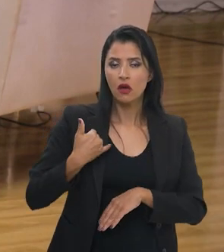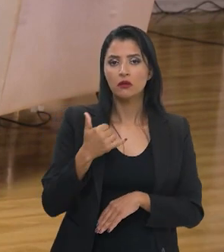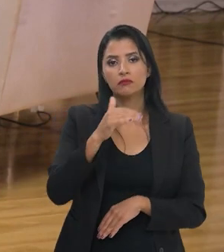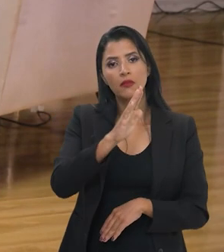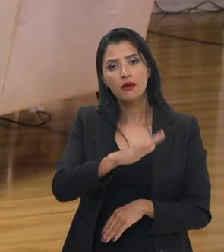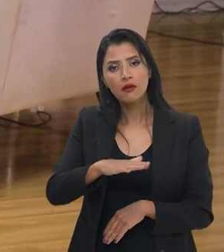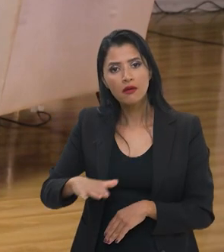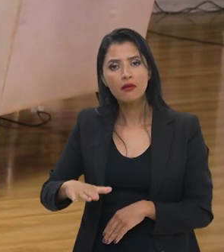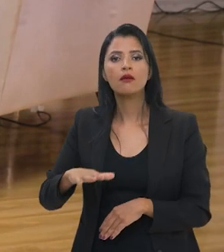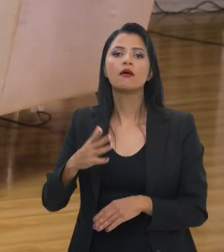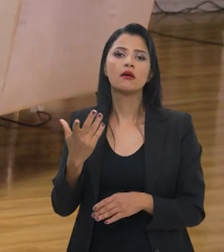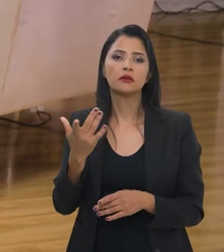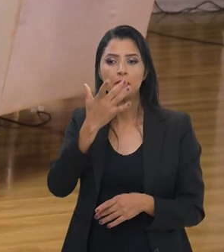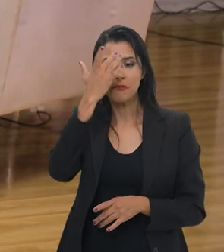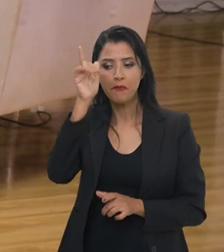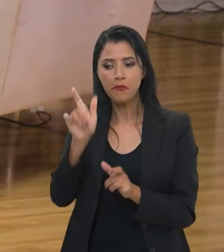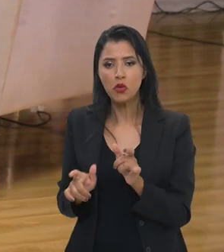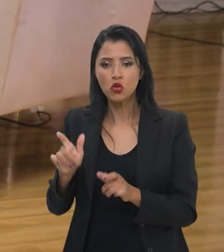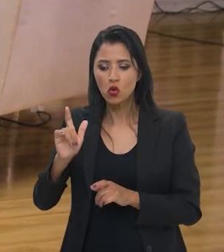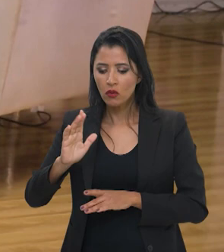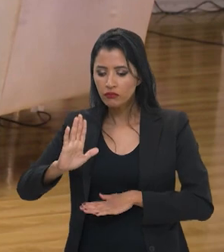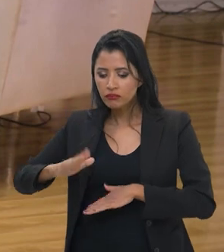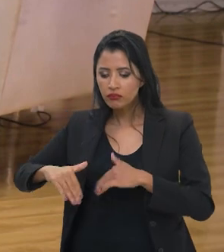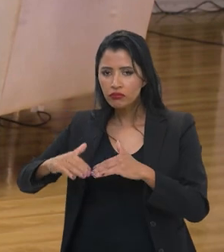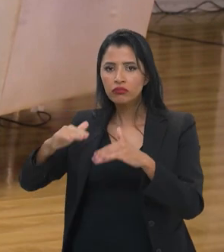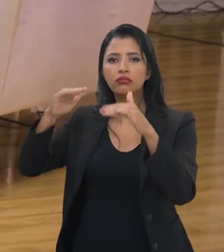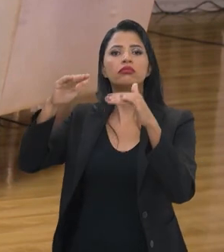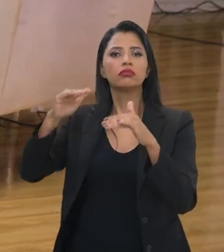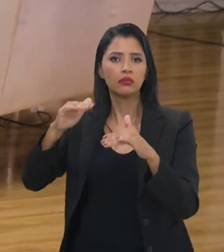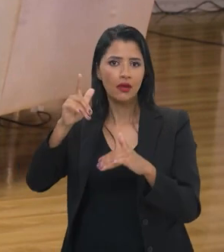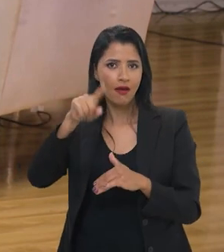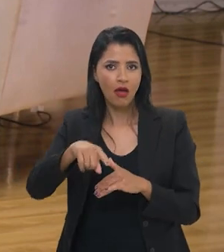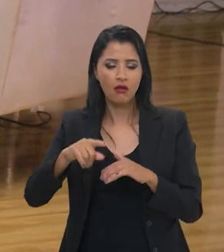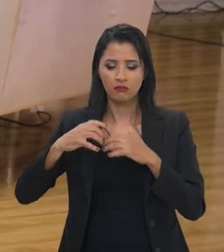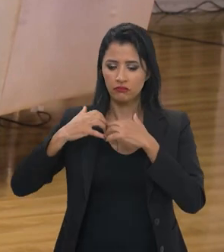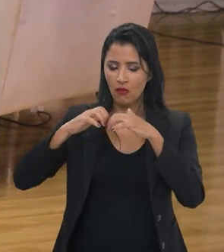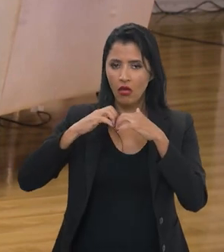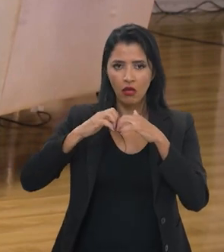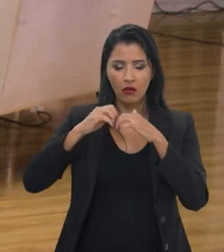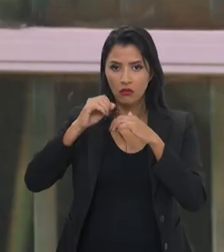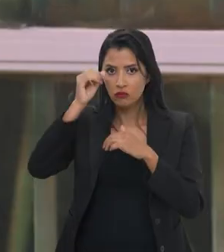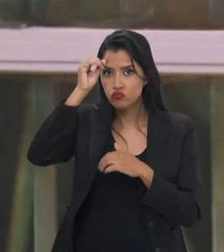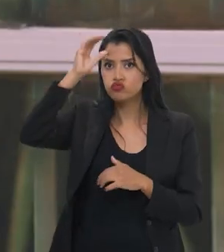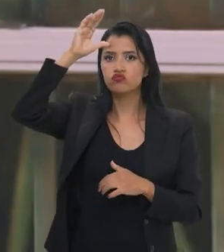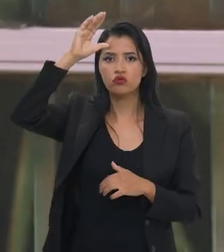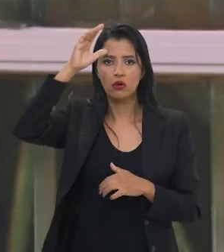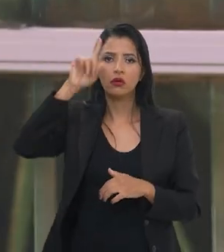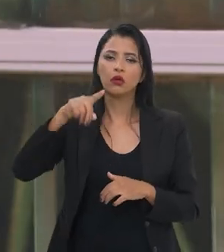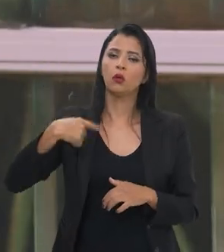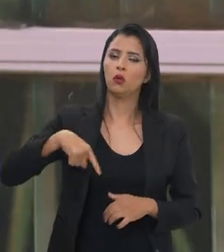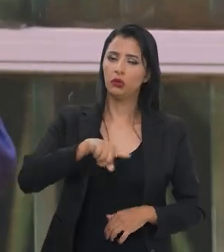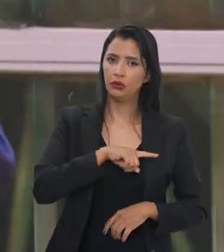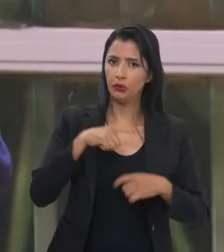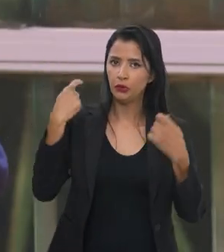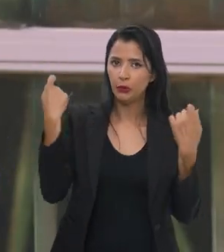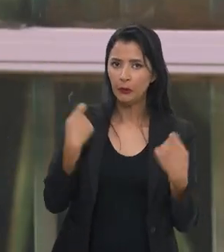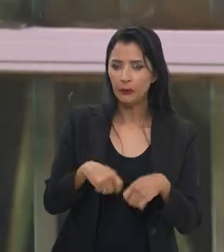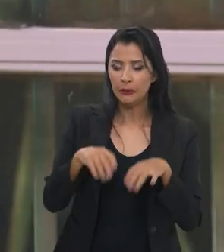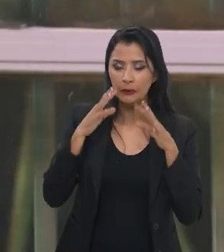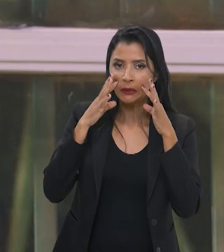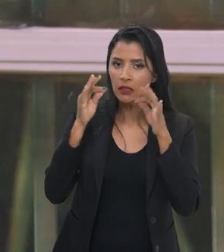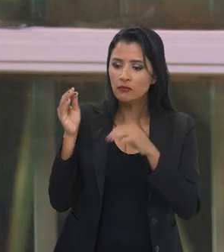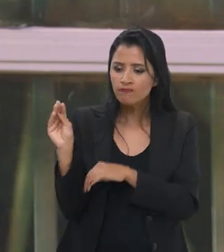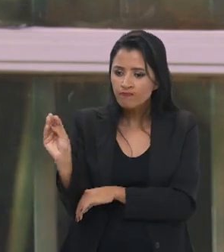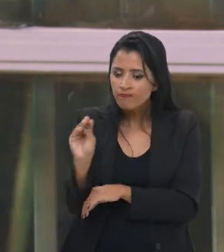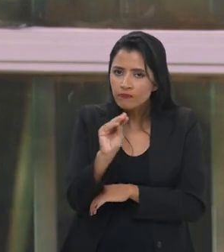que a criança que o ser humano está se formando a formação cognitiva Enfim então nós temos que